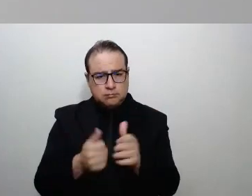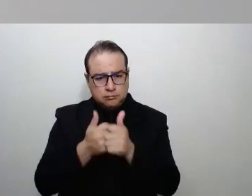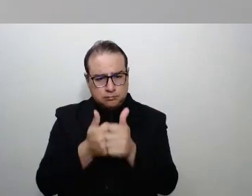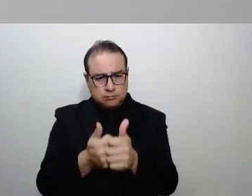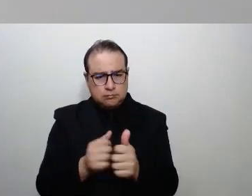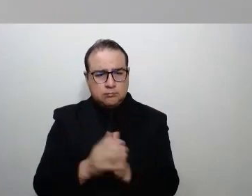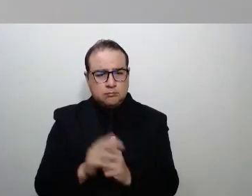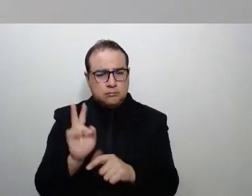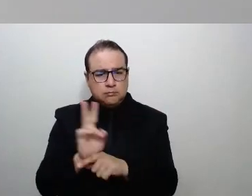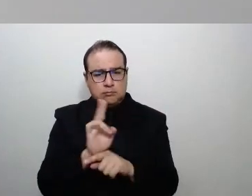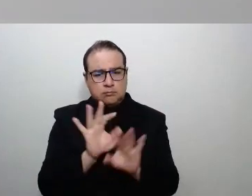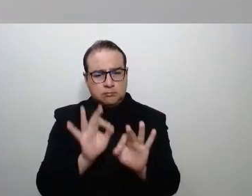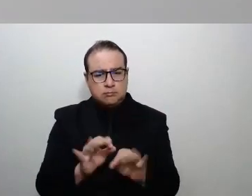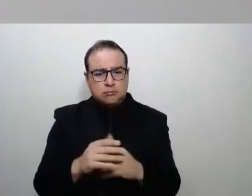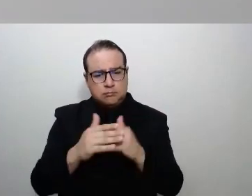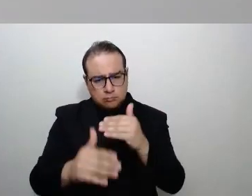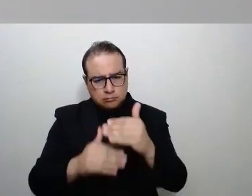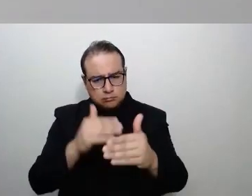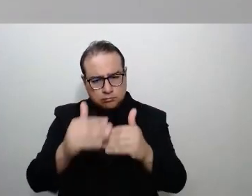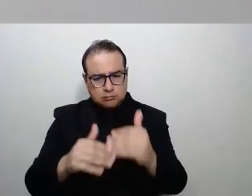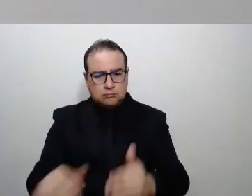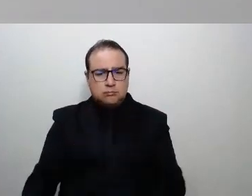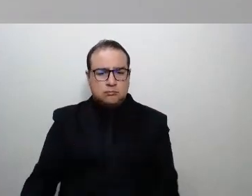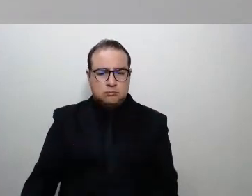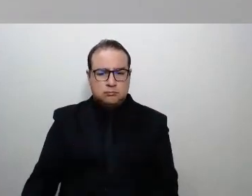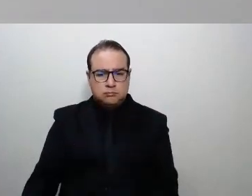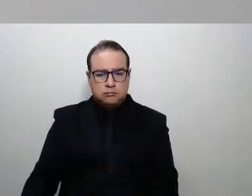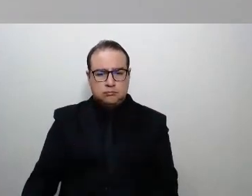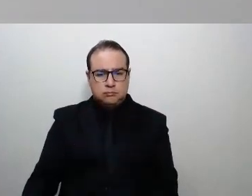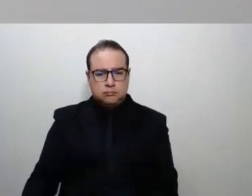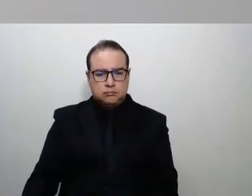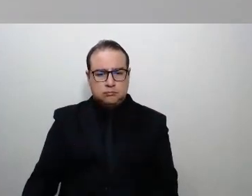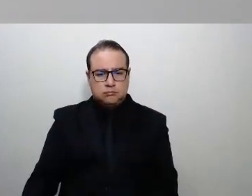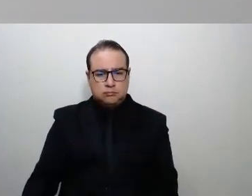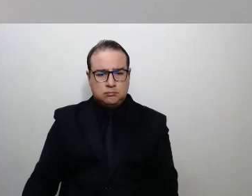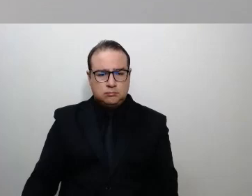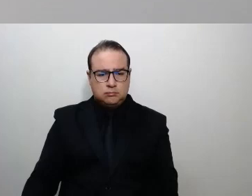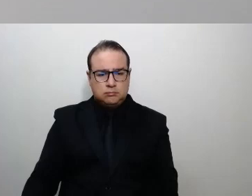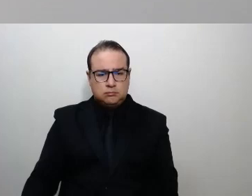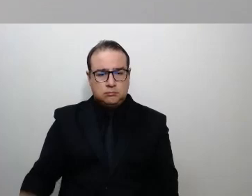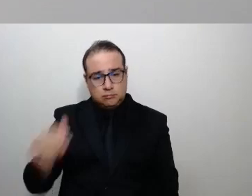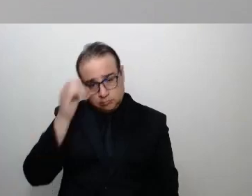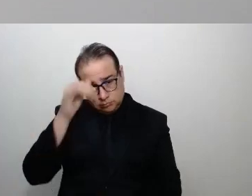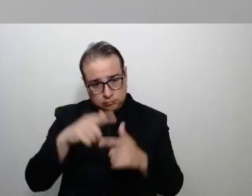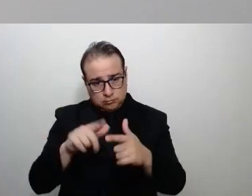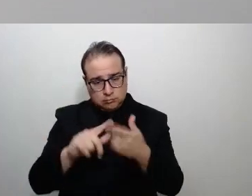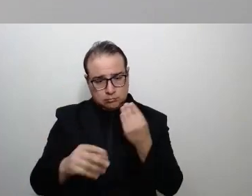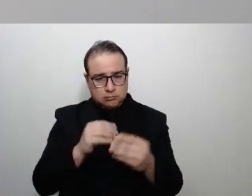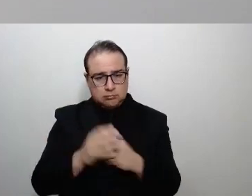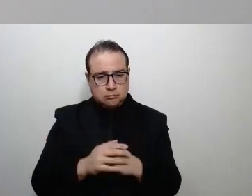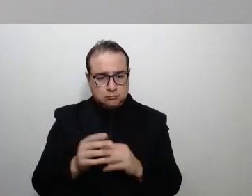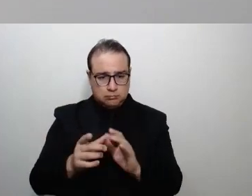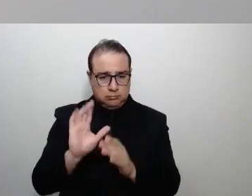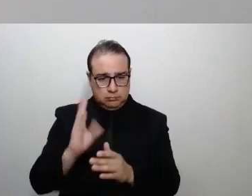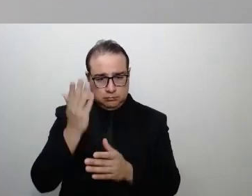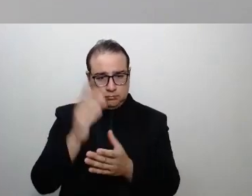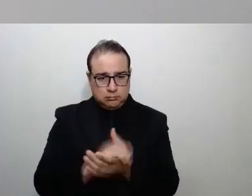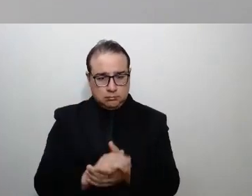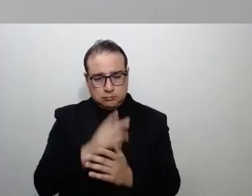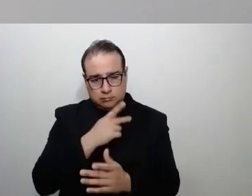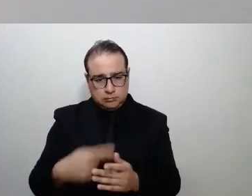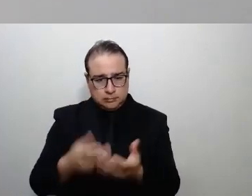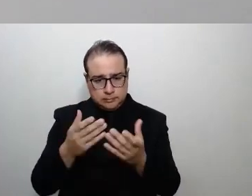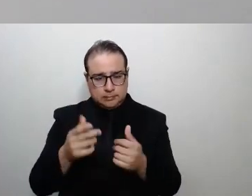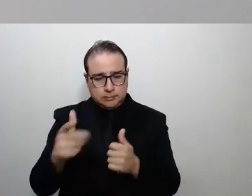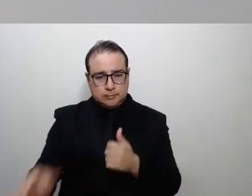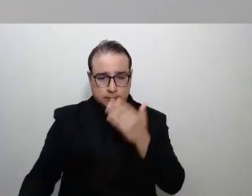monitoramento passo a passo para que nós possamos evitar esse solabancos de última hora Presidente eu quero